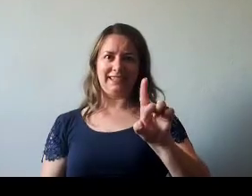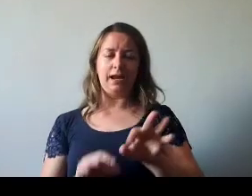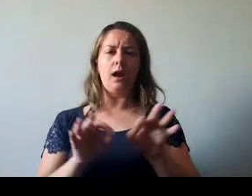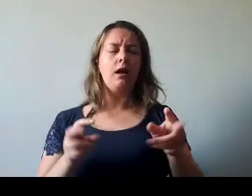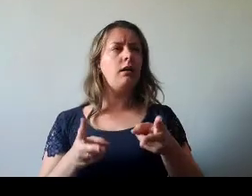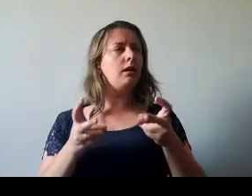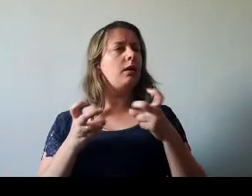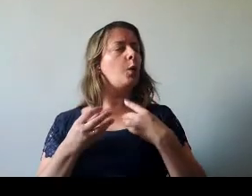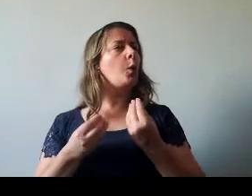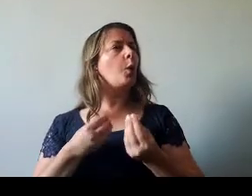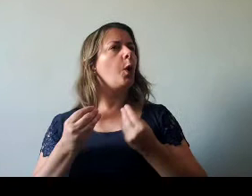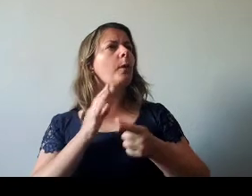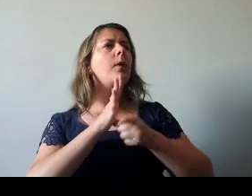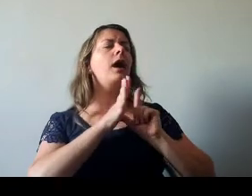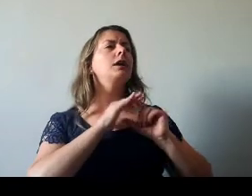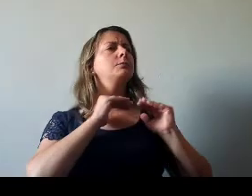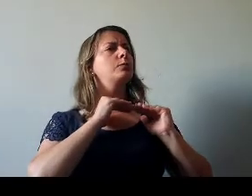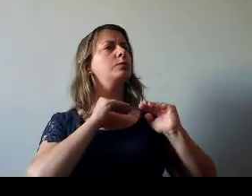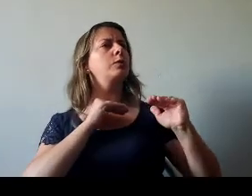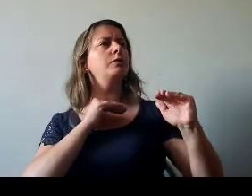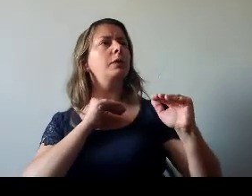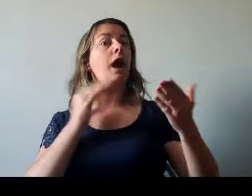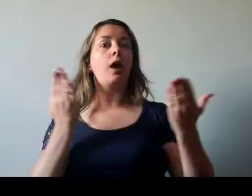movimento uniforme, ok?